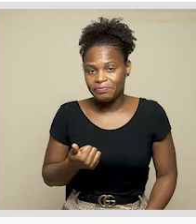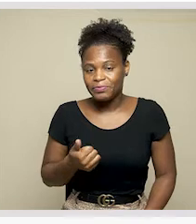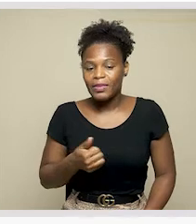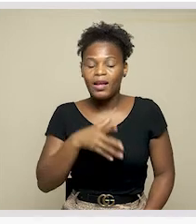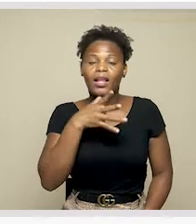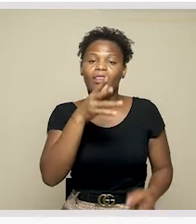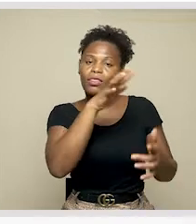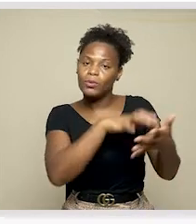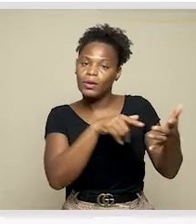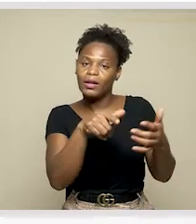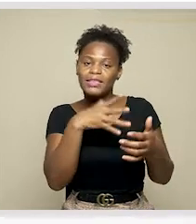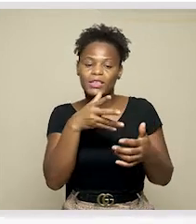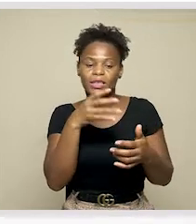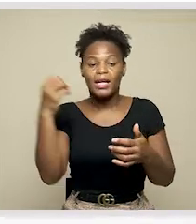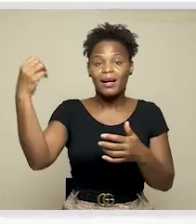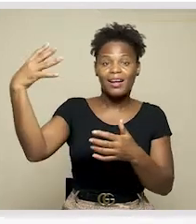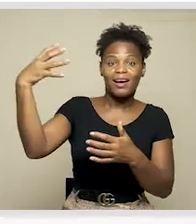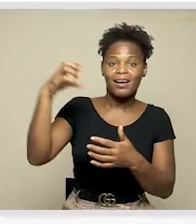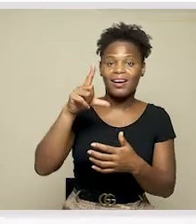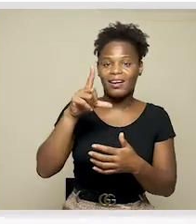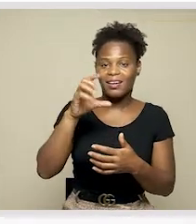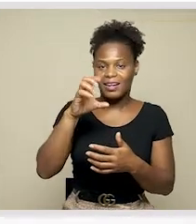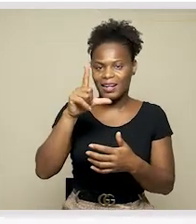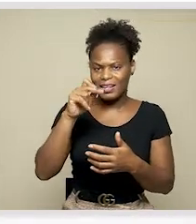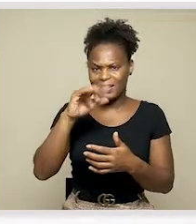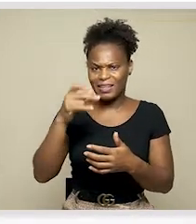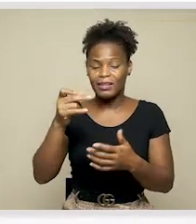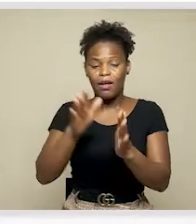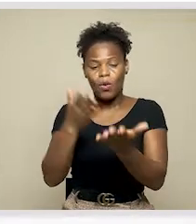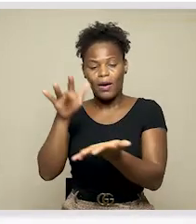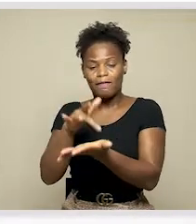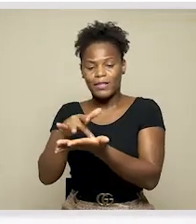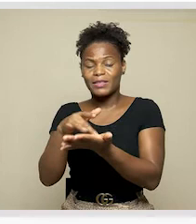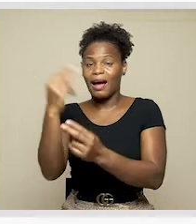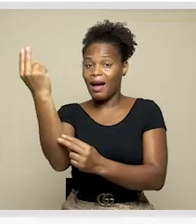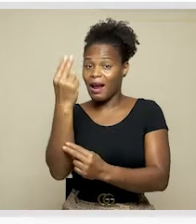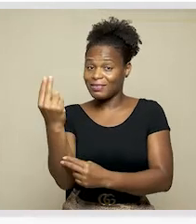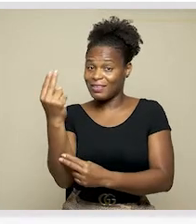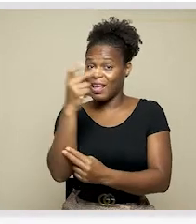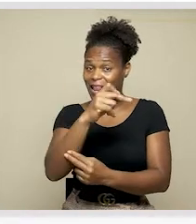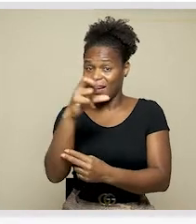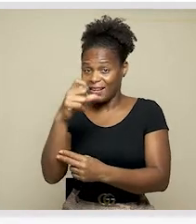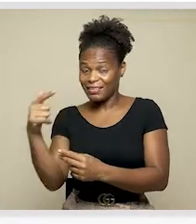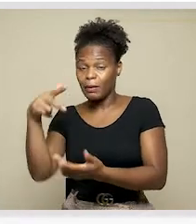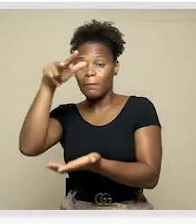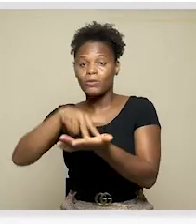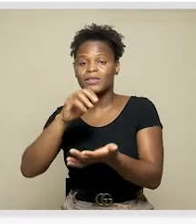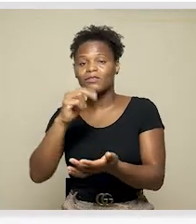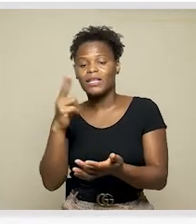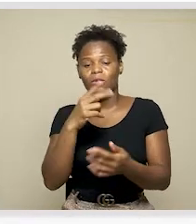Diz aqui, Claridade, revista de arte e letras, publicada em São Vicente